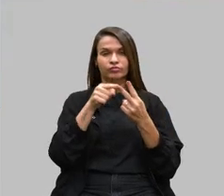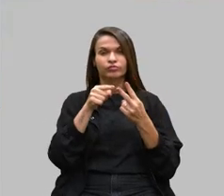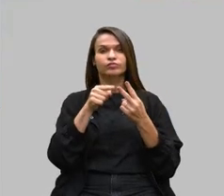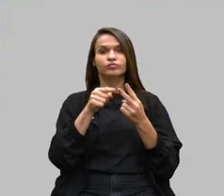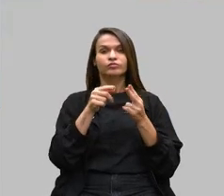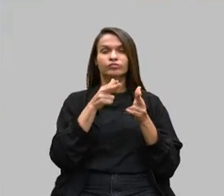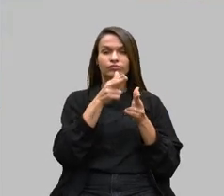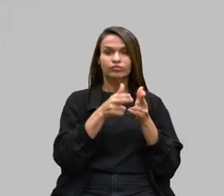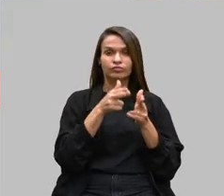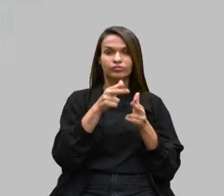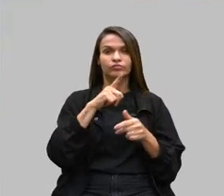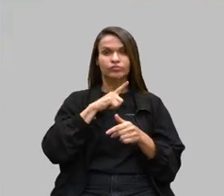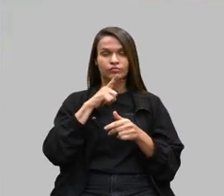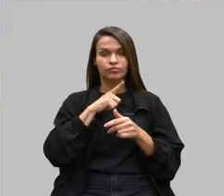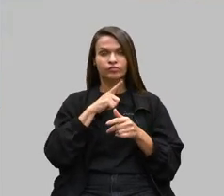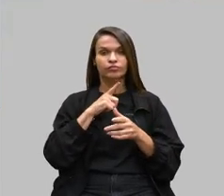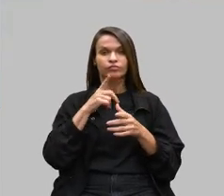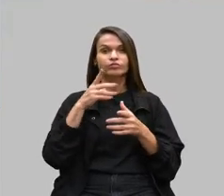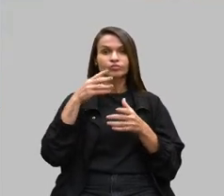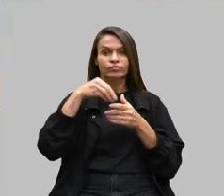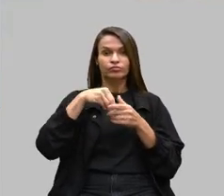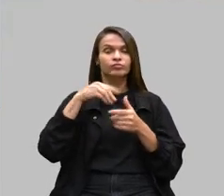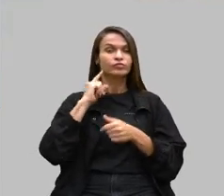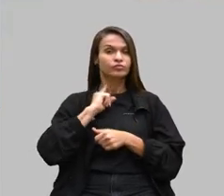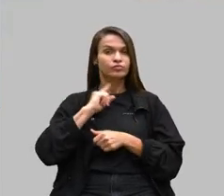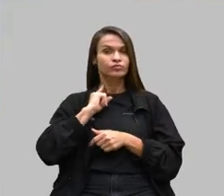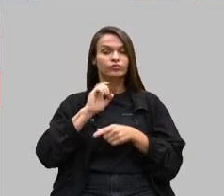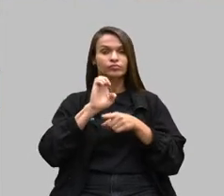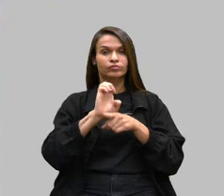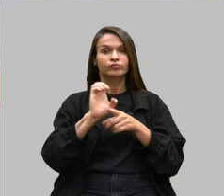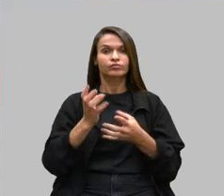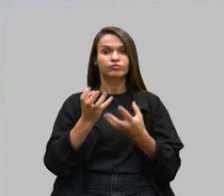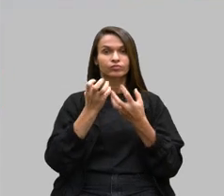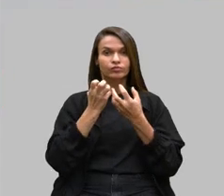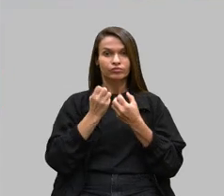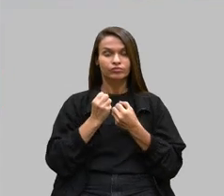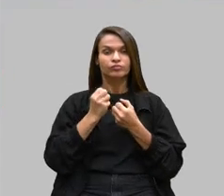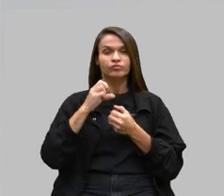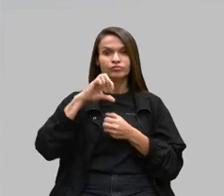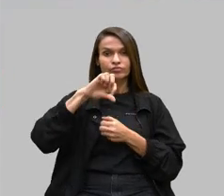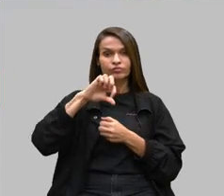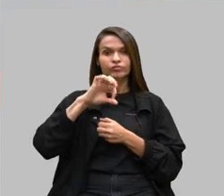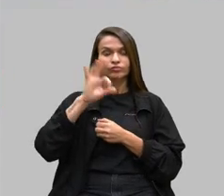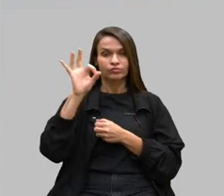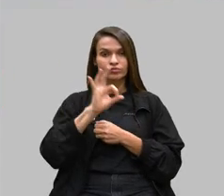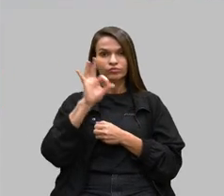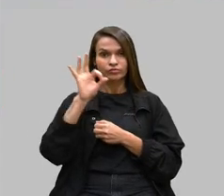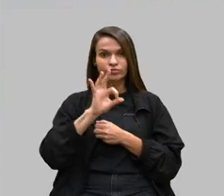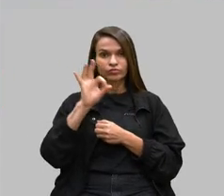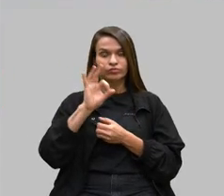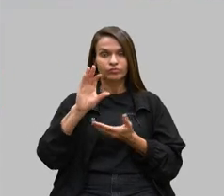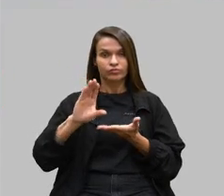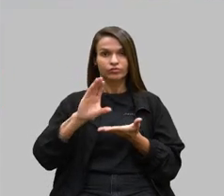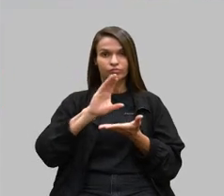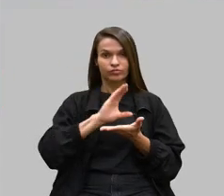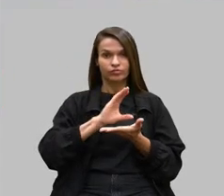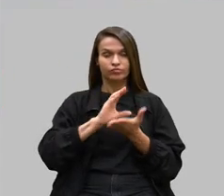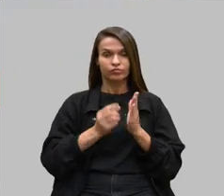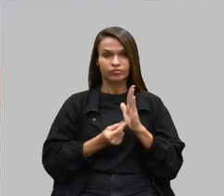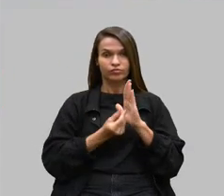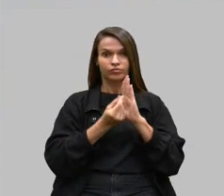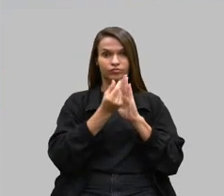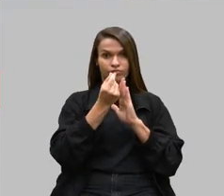localizada em Minas Gerais o estado receberá apenas 9% desses investimentos